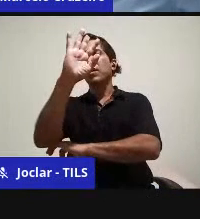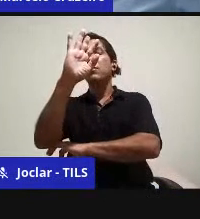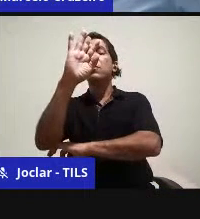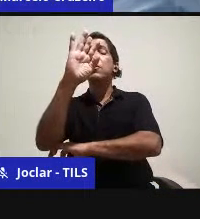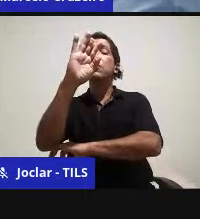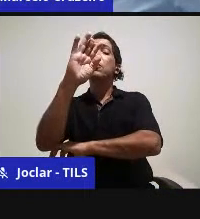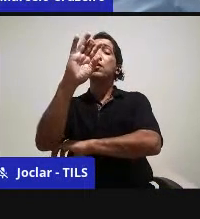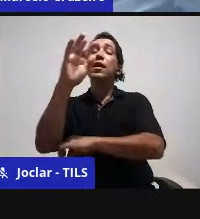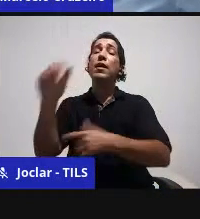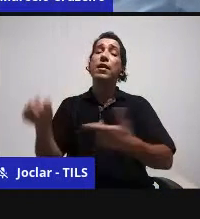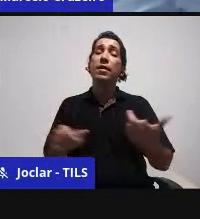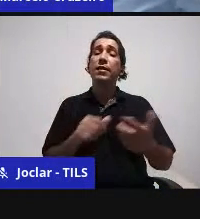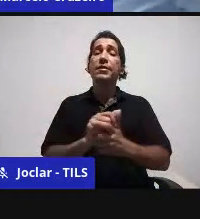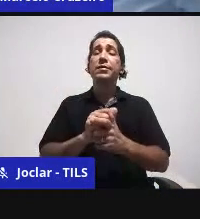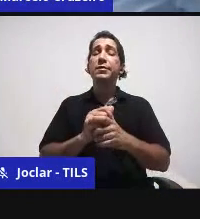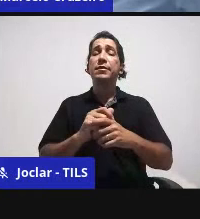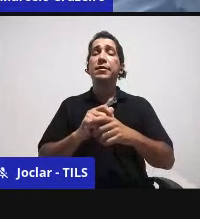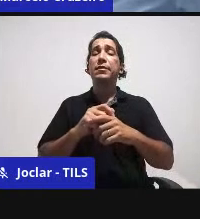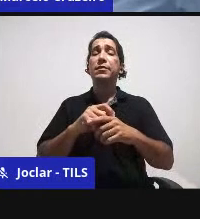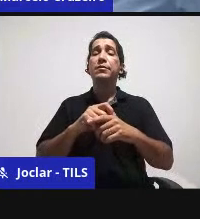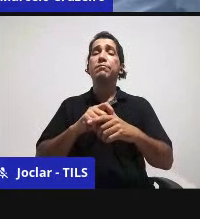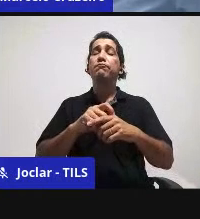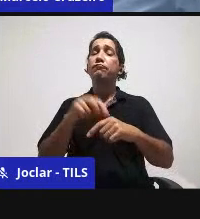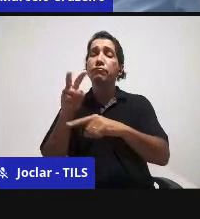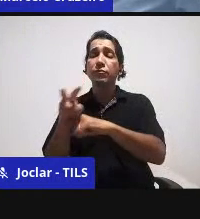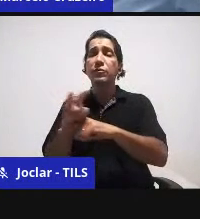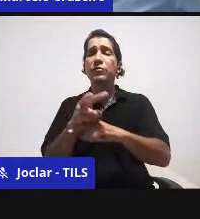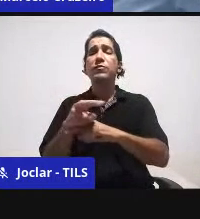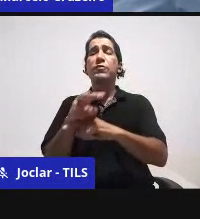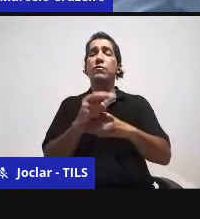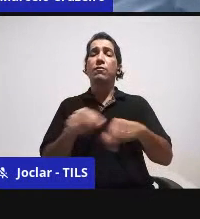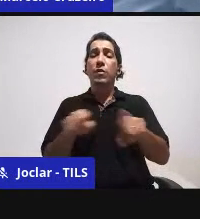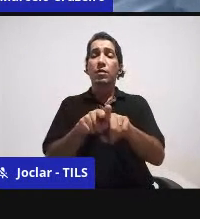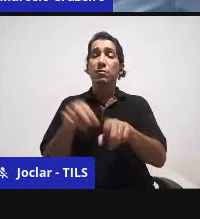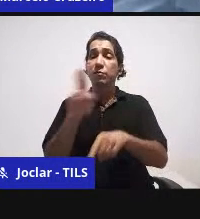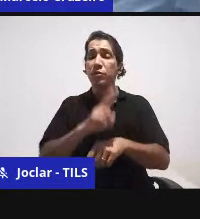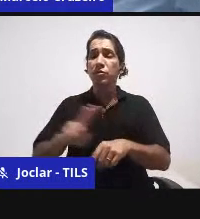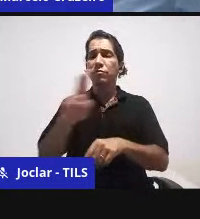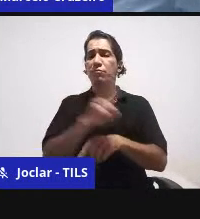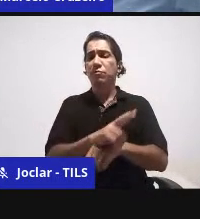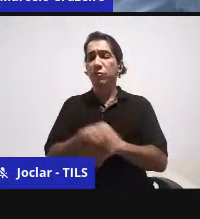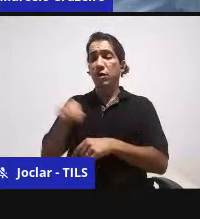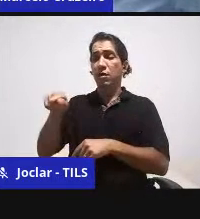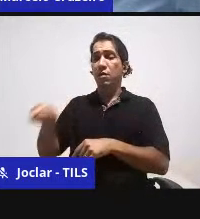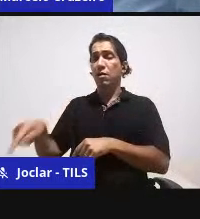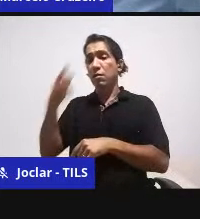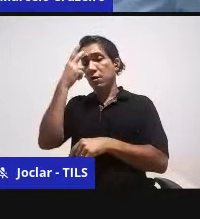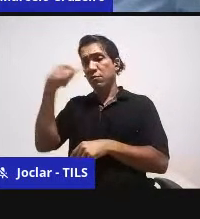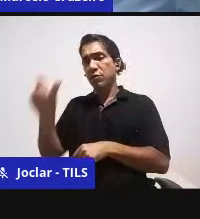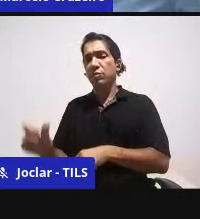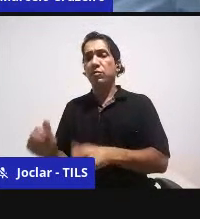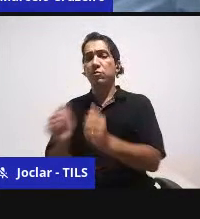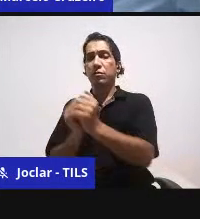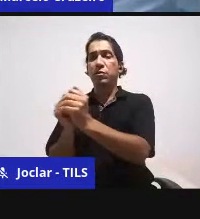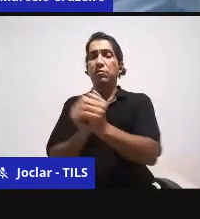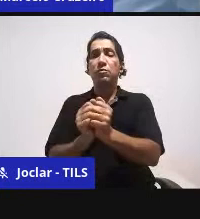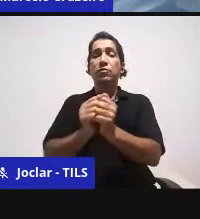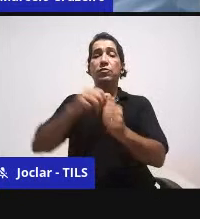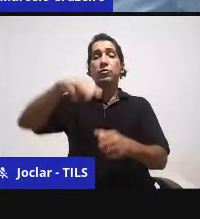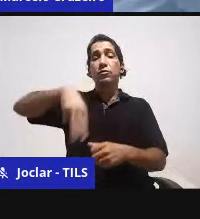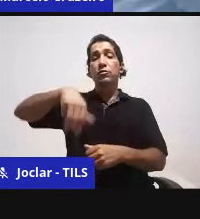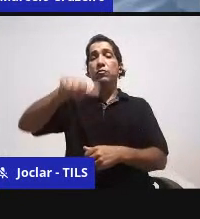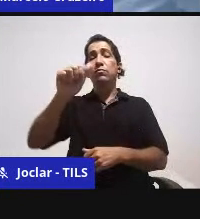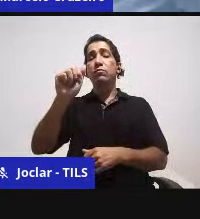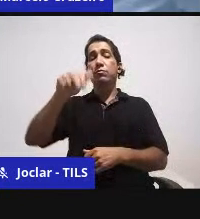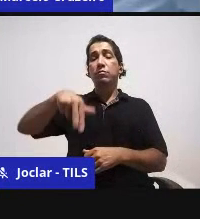conseguiu, junto com o cliente, né, utilizar um manual, os dados do manual de poedeira comercial, fazer